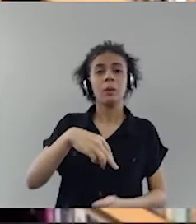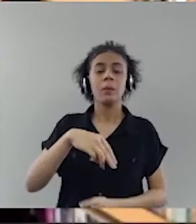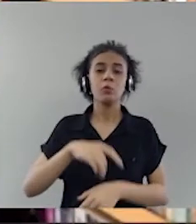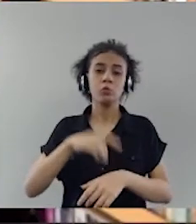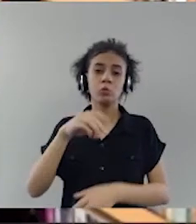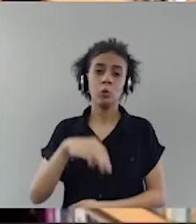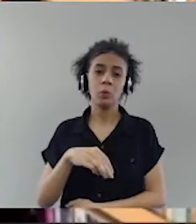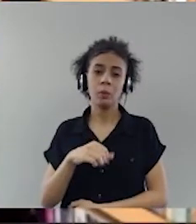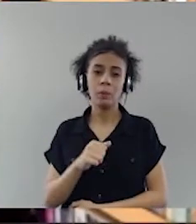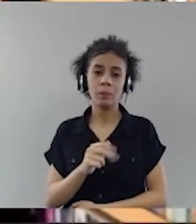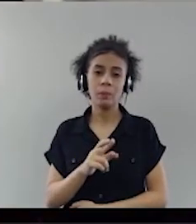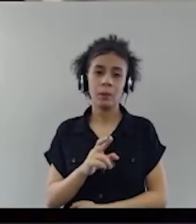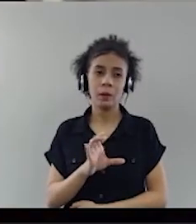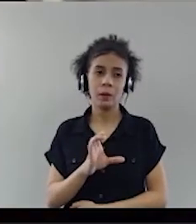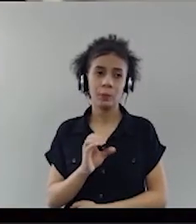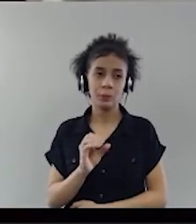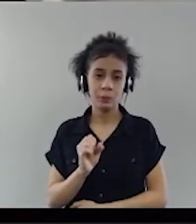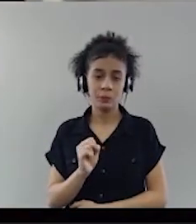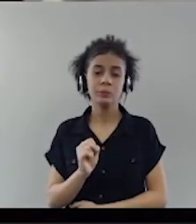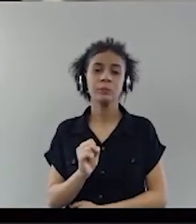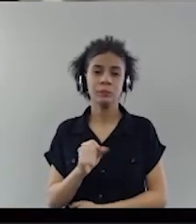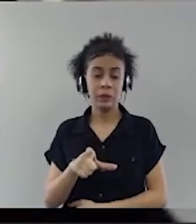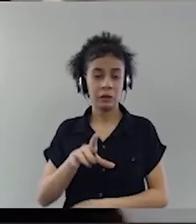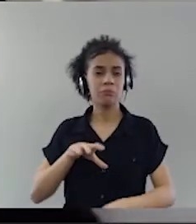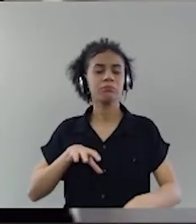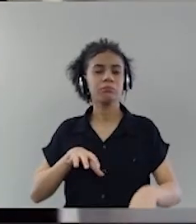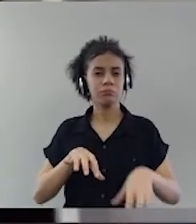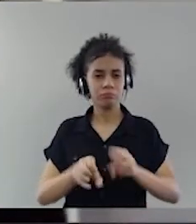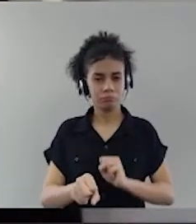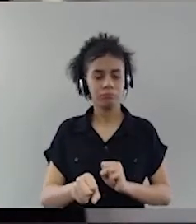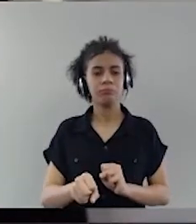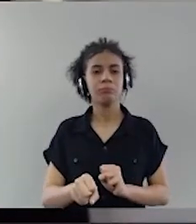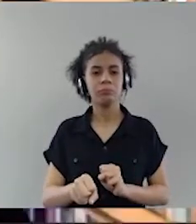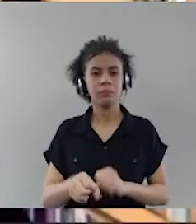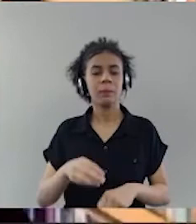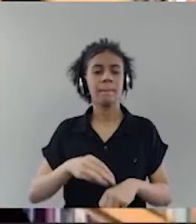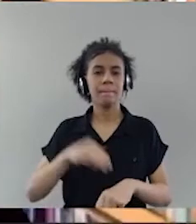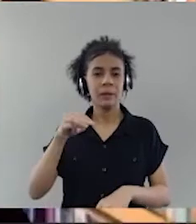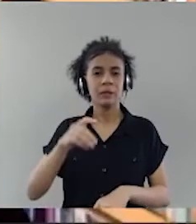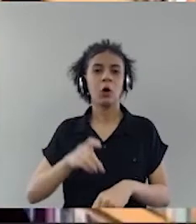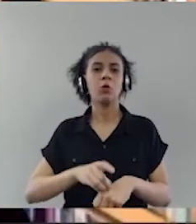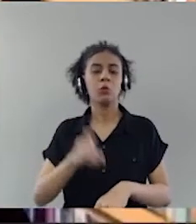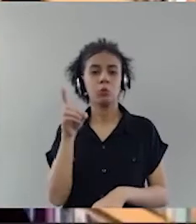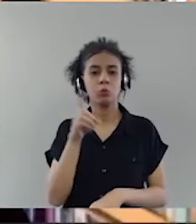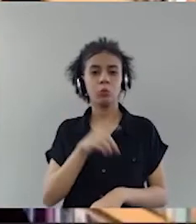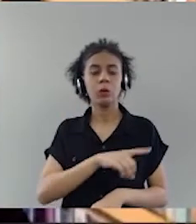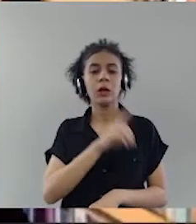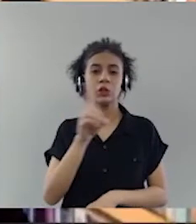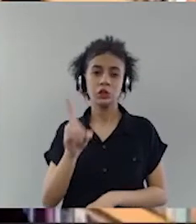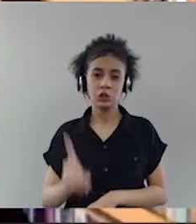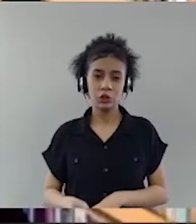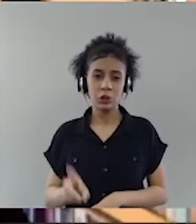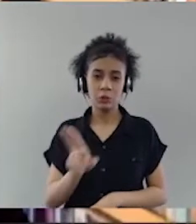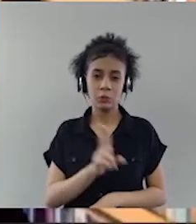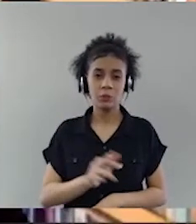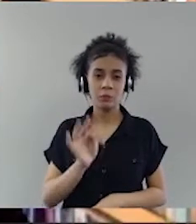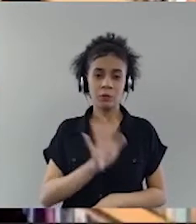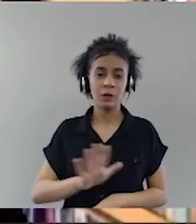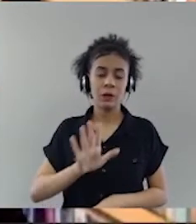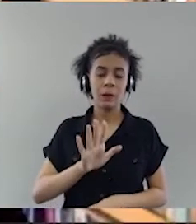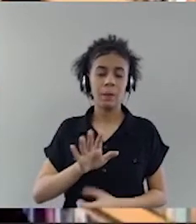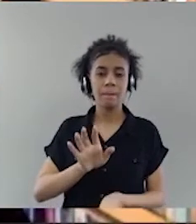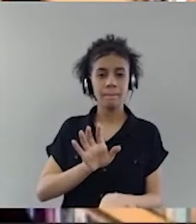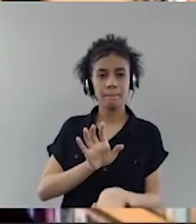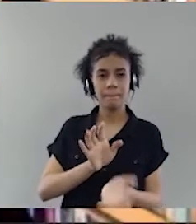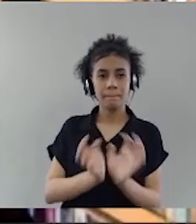Nóbrega, ele que tem graduação, mestrado e doutorado em Direito pela Universidade Federal de